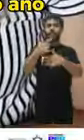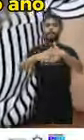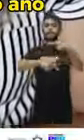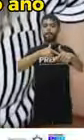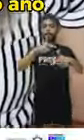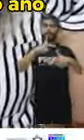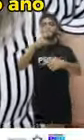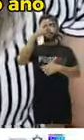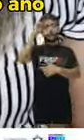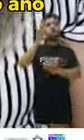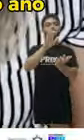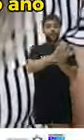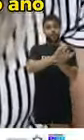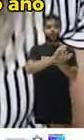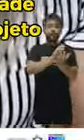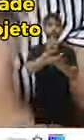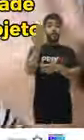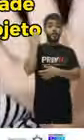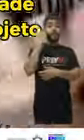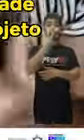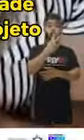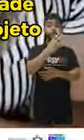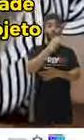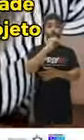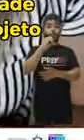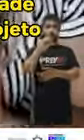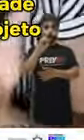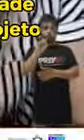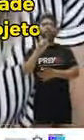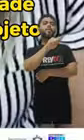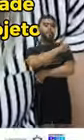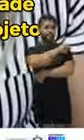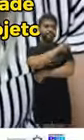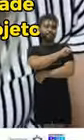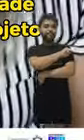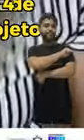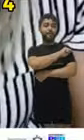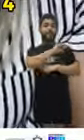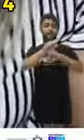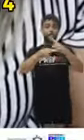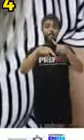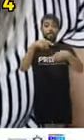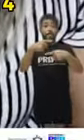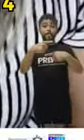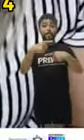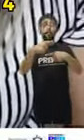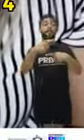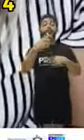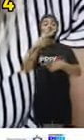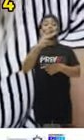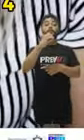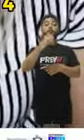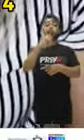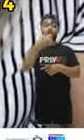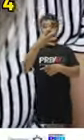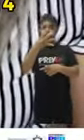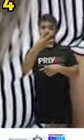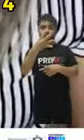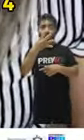do Prevup no ano de 2008. Tive a grande oportunidade de ser professora do projeto também nos anos de 2014